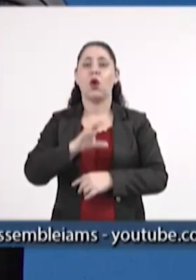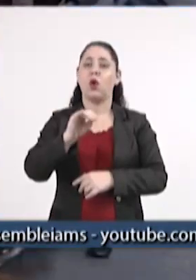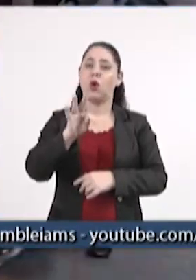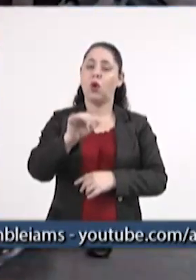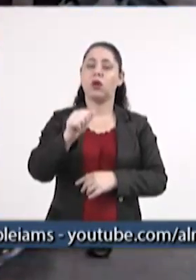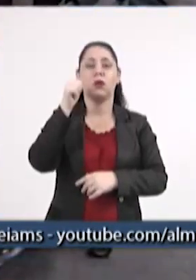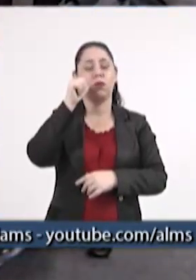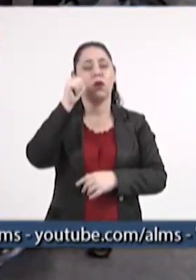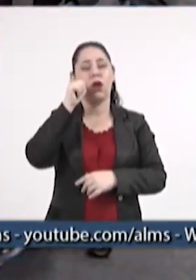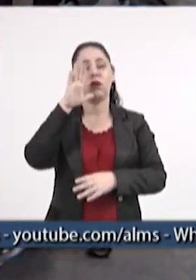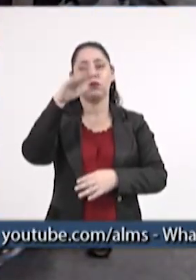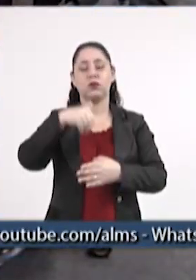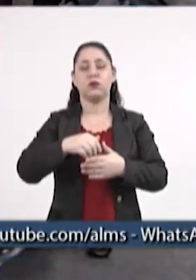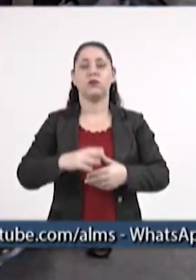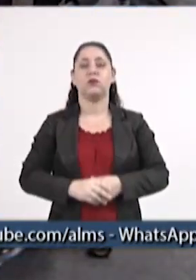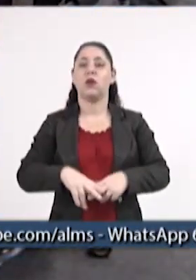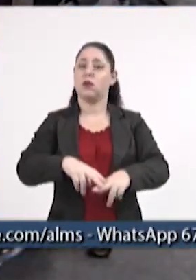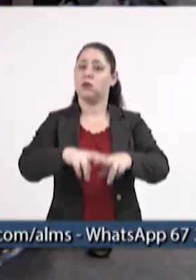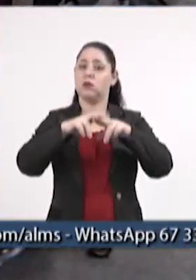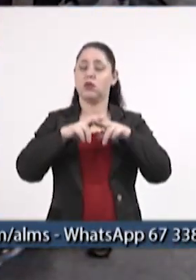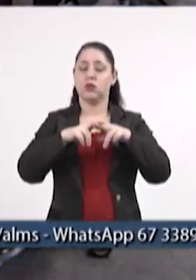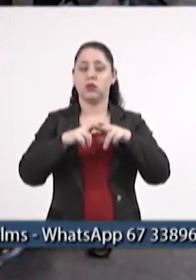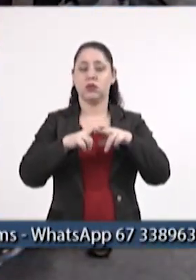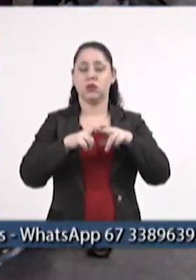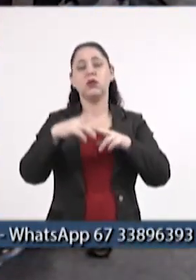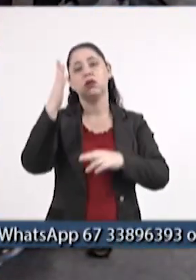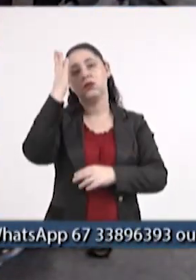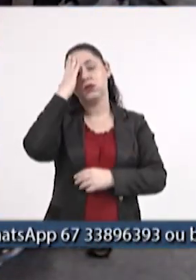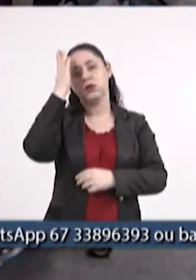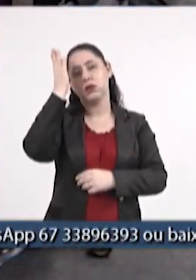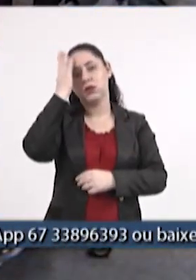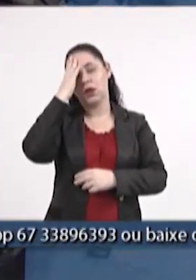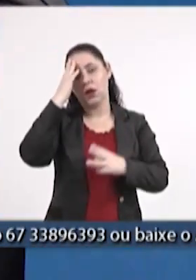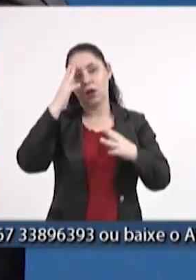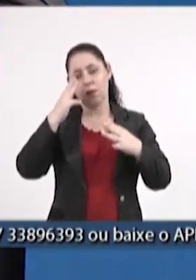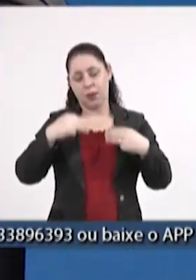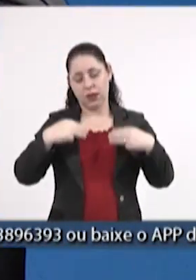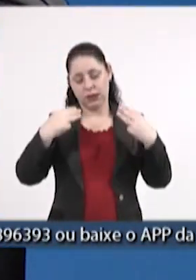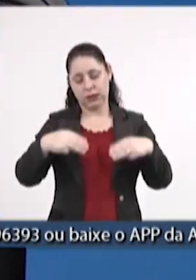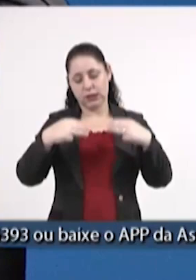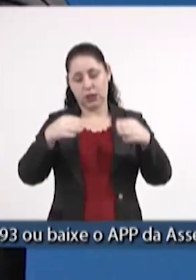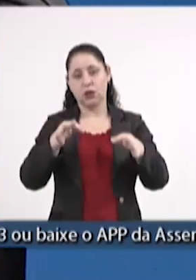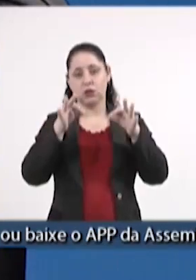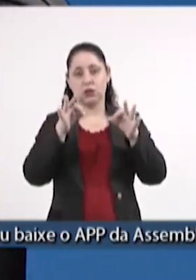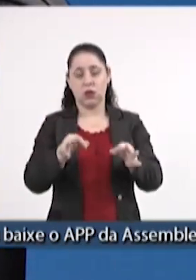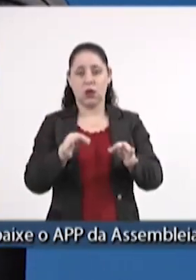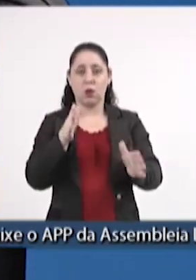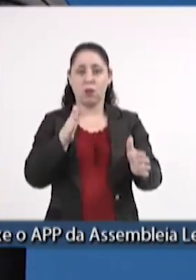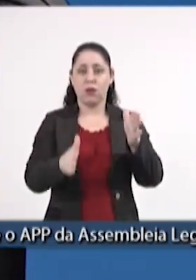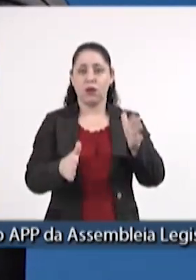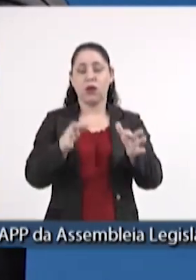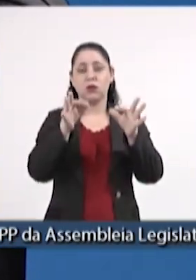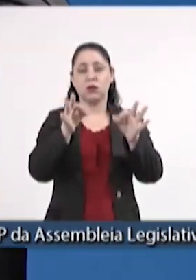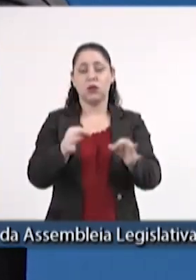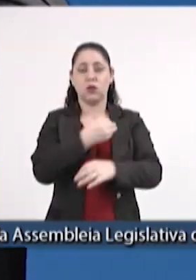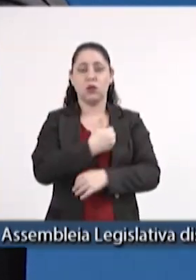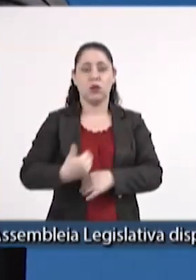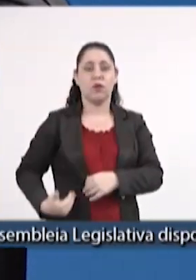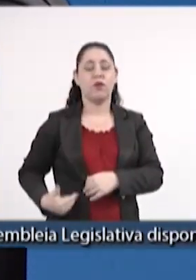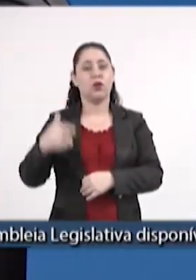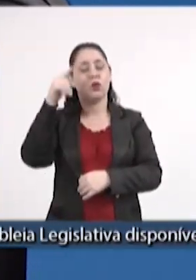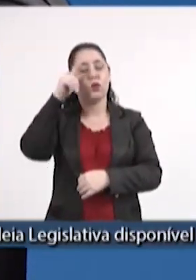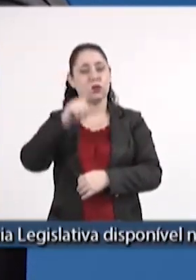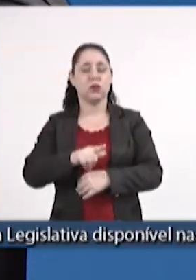das mulheres na política. E é por isso que a gente sabe que para o Ministério dar certo, para o mandato dar certo, para o nosso governo